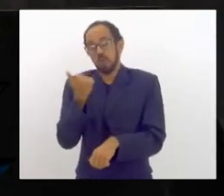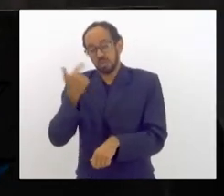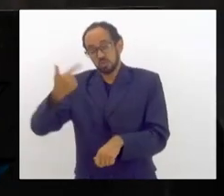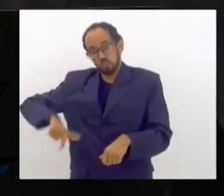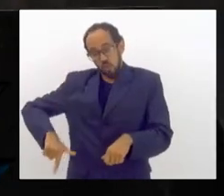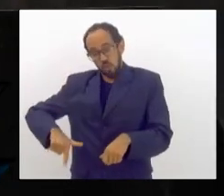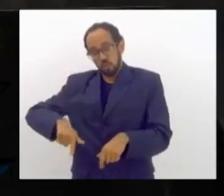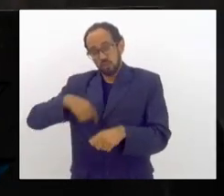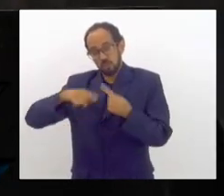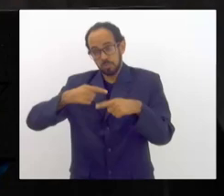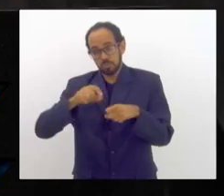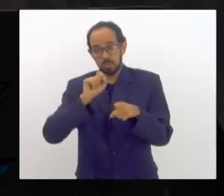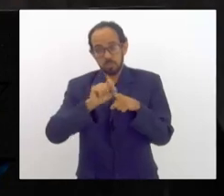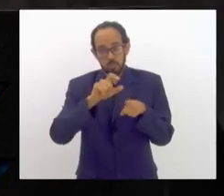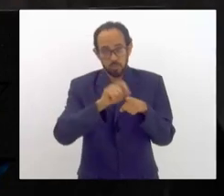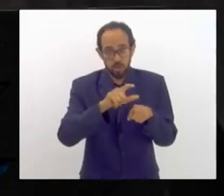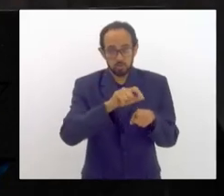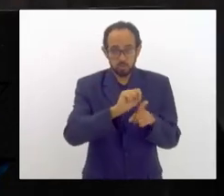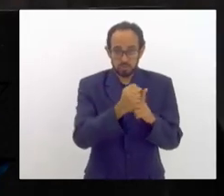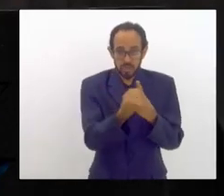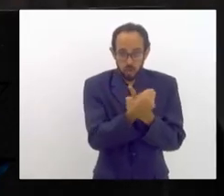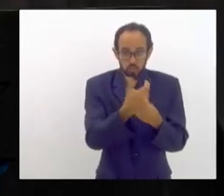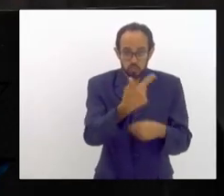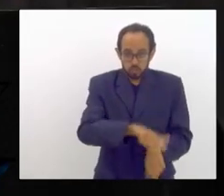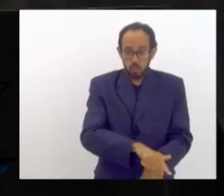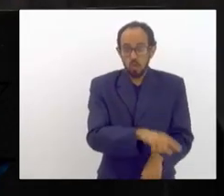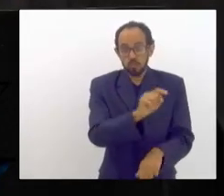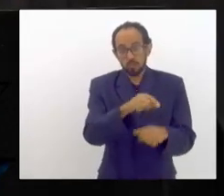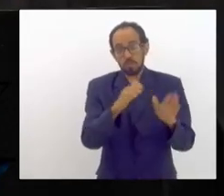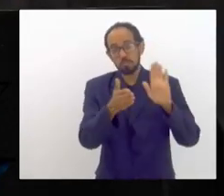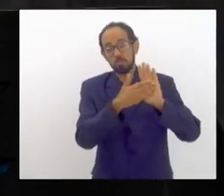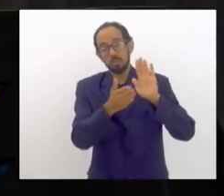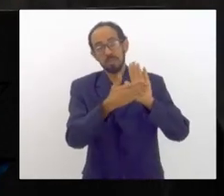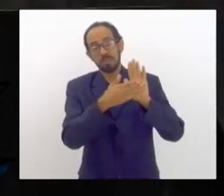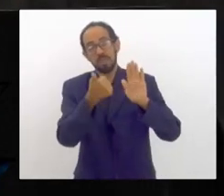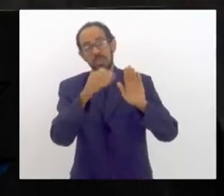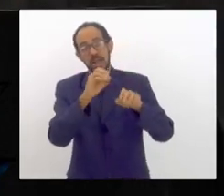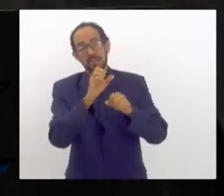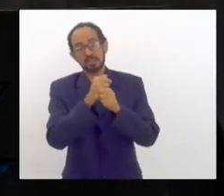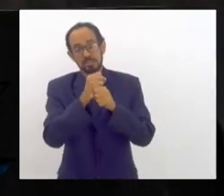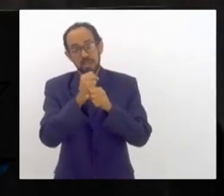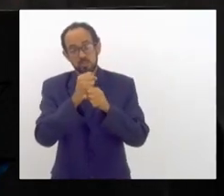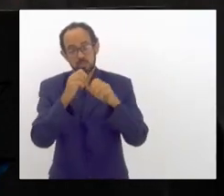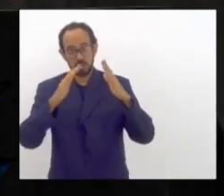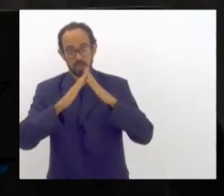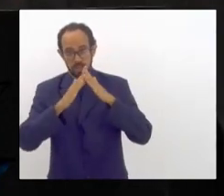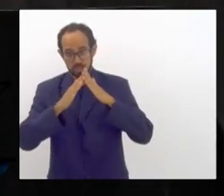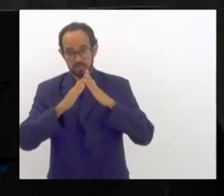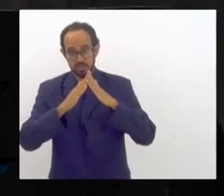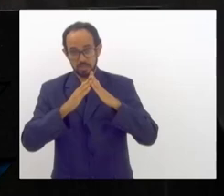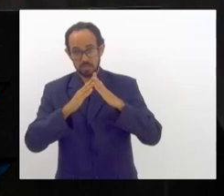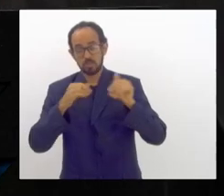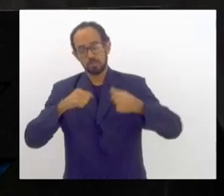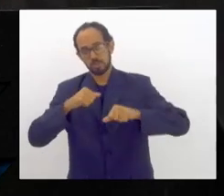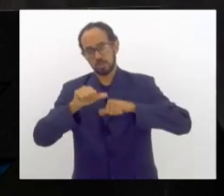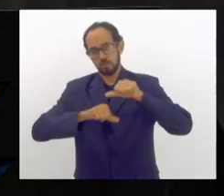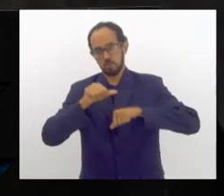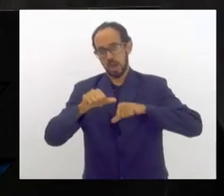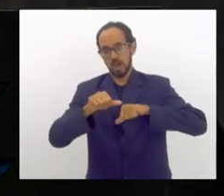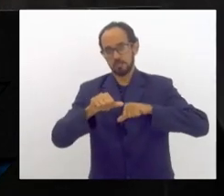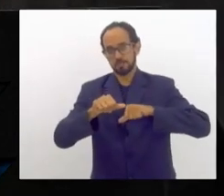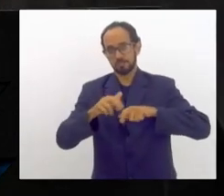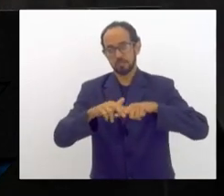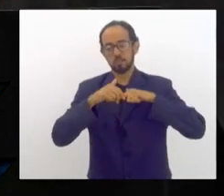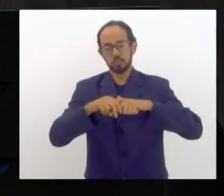depois jogar no aluguel social, para prometer habitação para daqui a 10 anos? Nós temos que mudar esse processo. E por isso a lei da TIS tem que